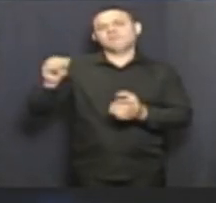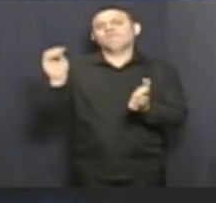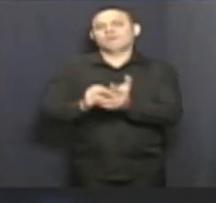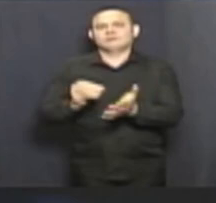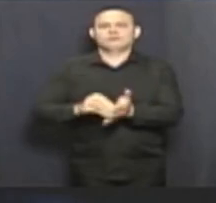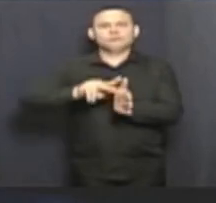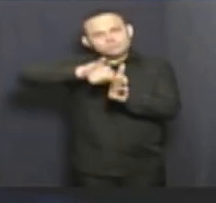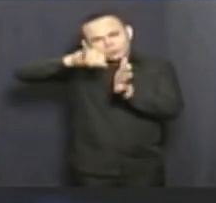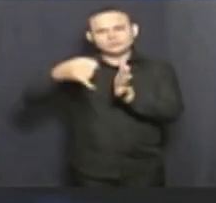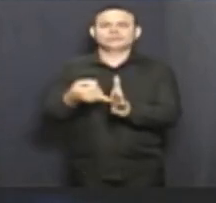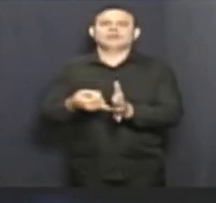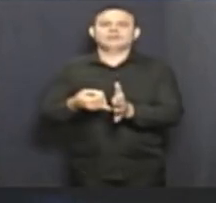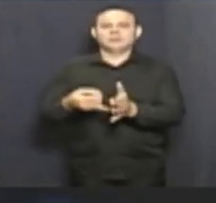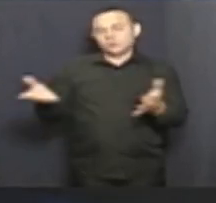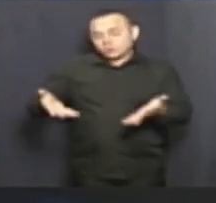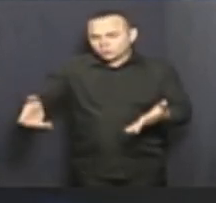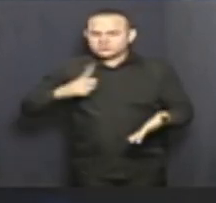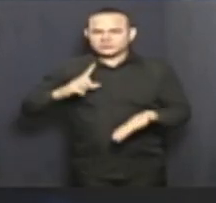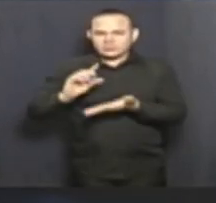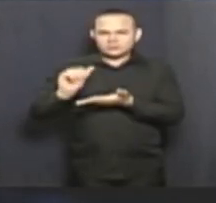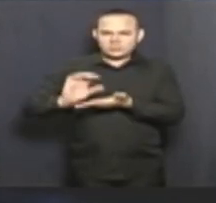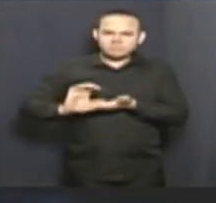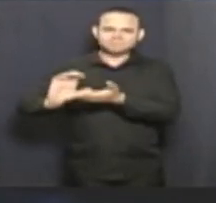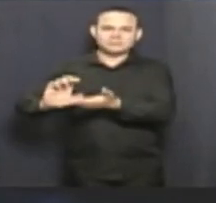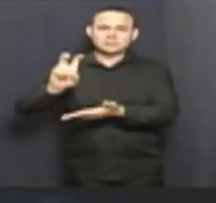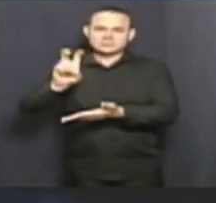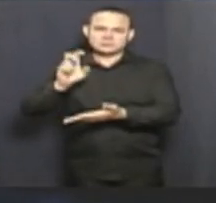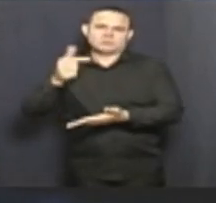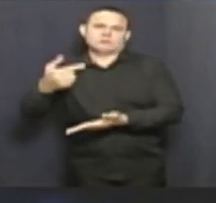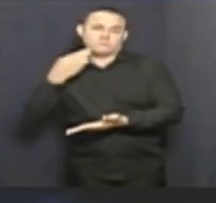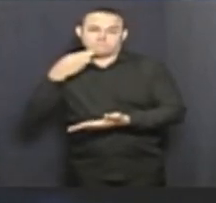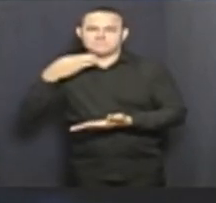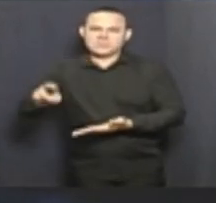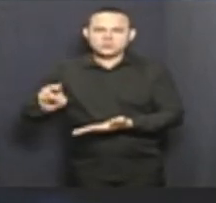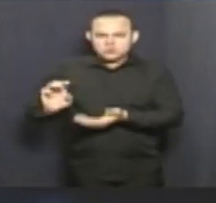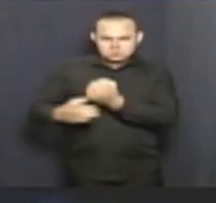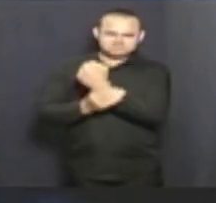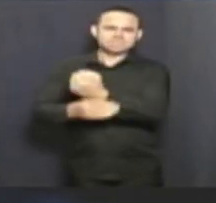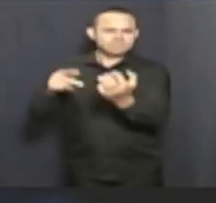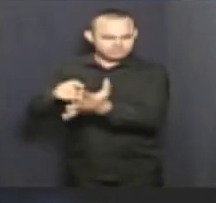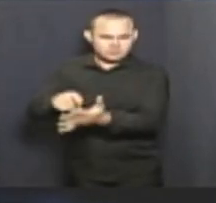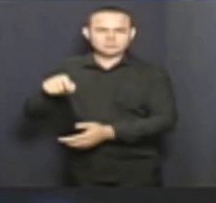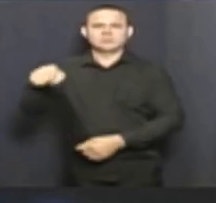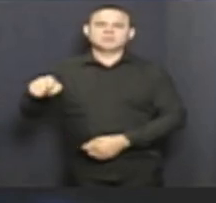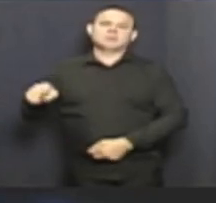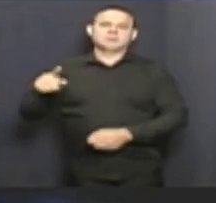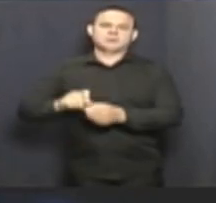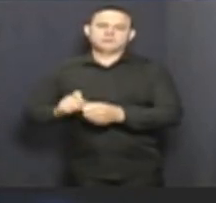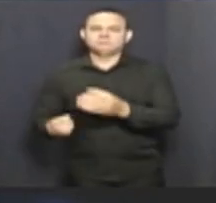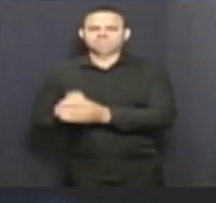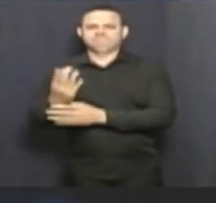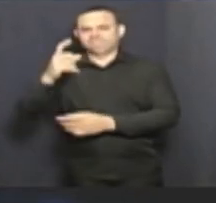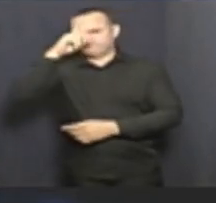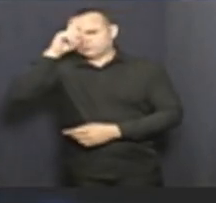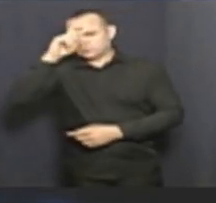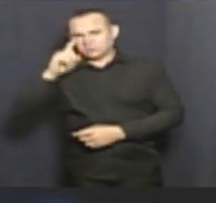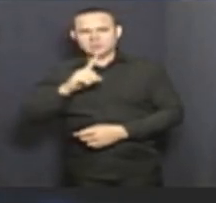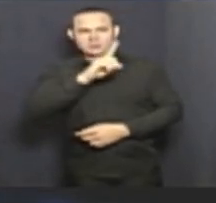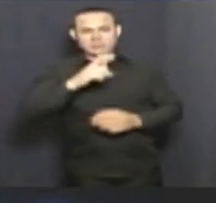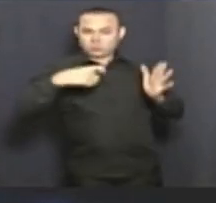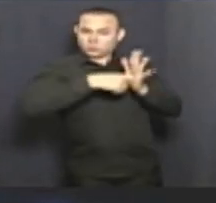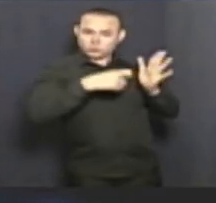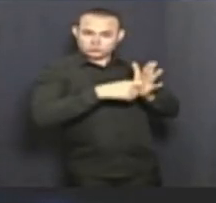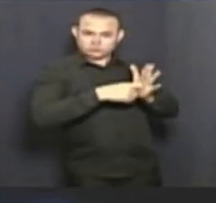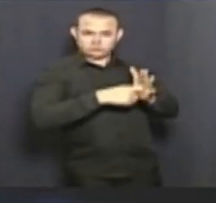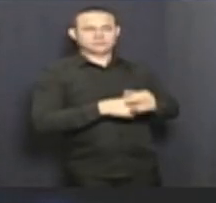projeto licitar e hoje tem o recurso 52 milhões garantidos para o hospital hospital marechal rondon em coxim